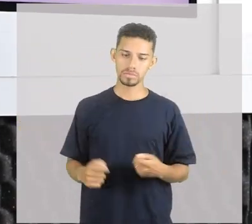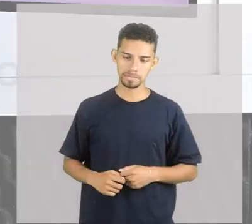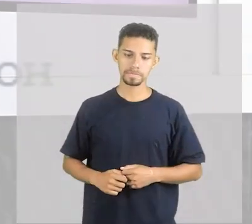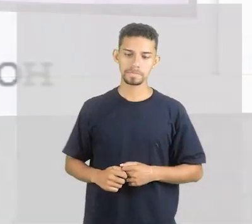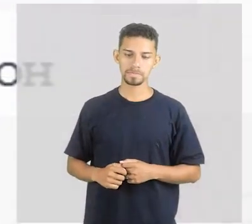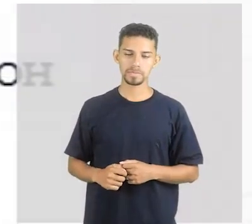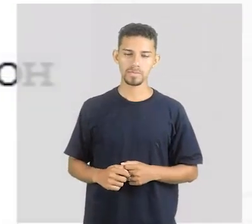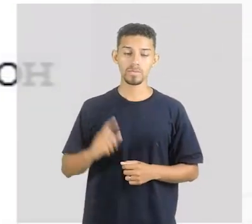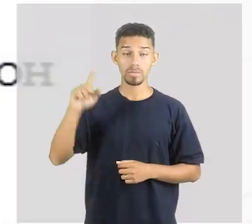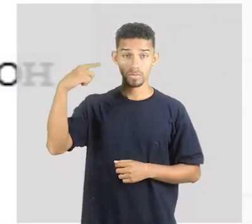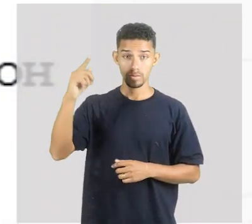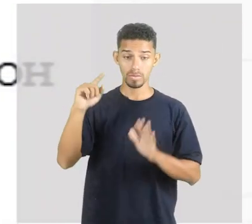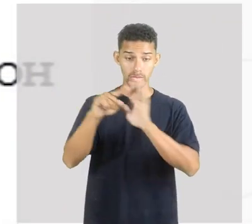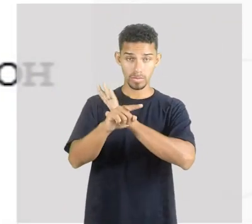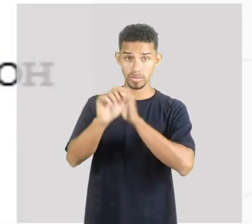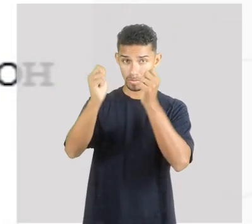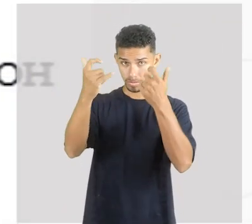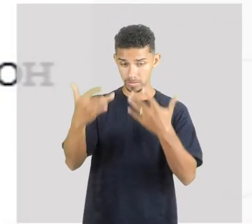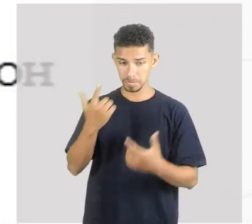Próxima questão.